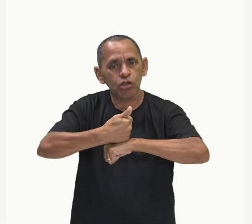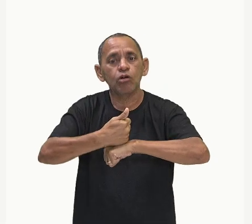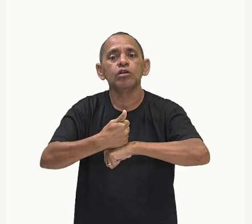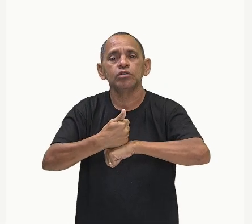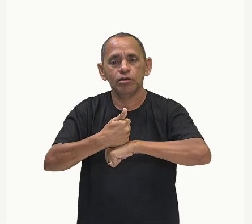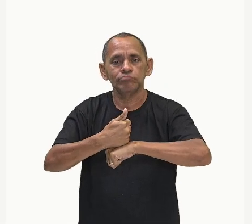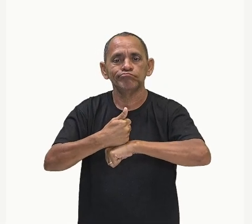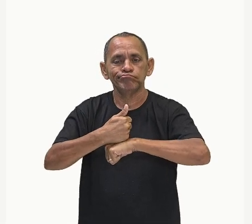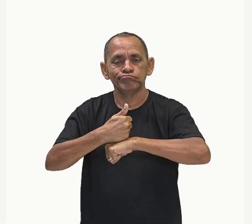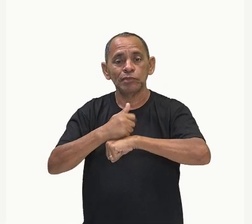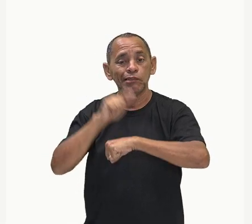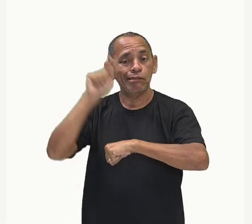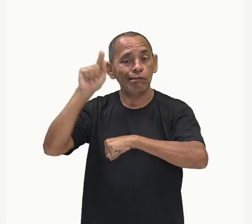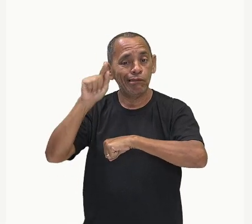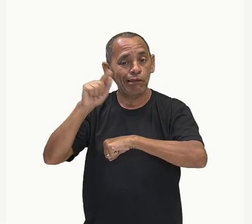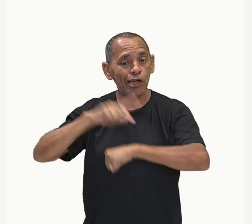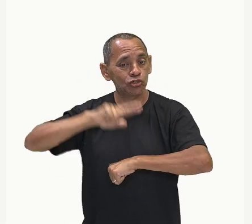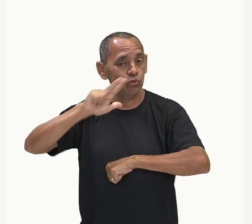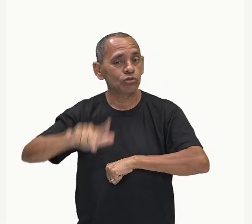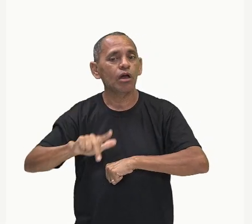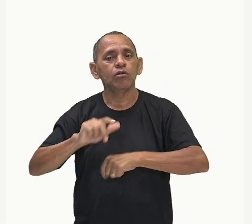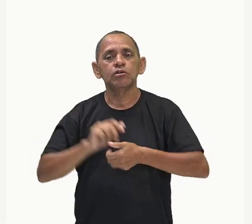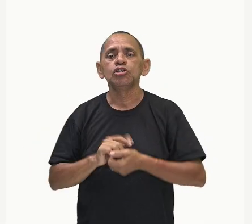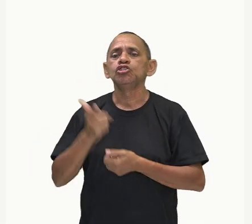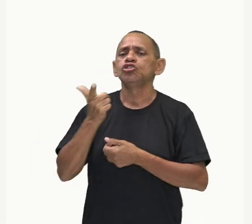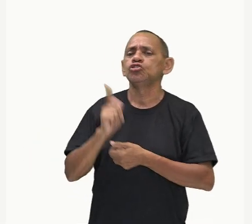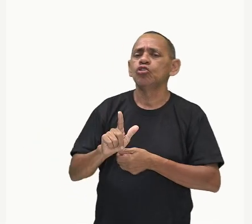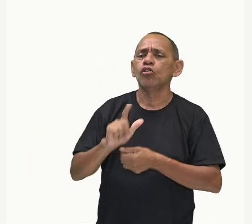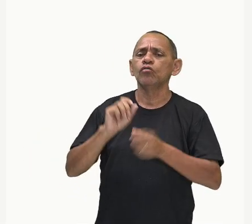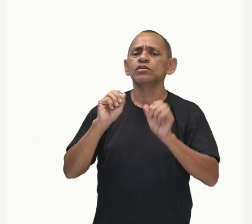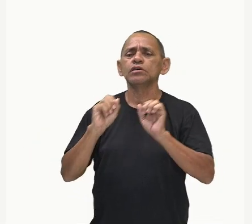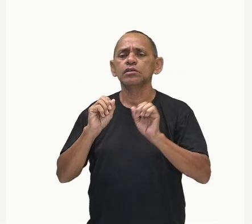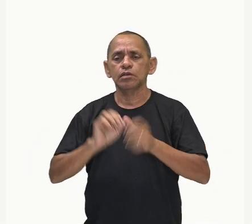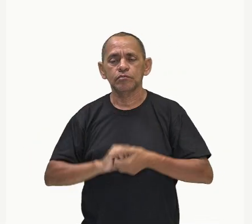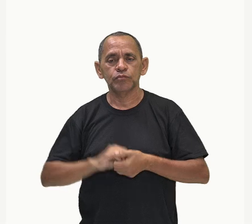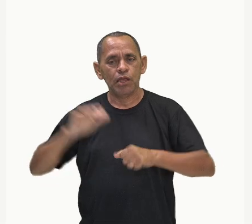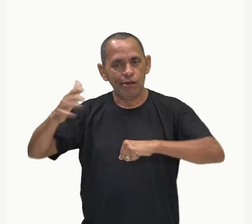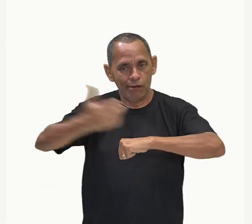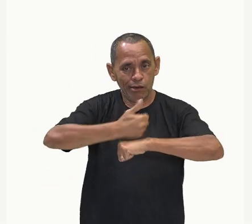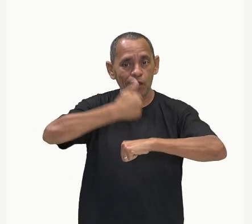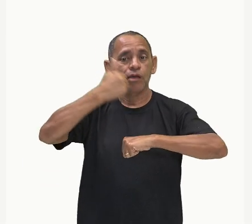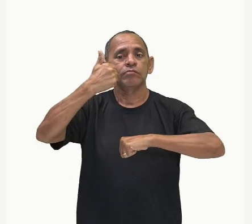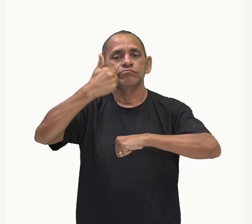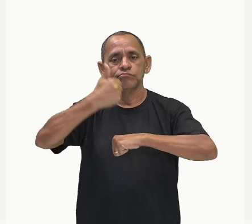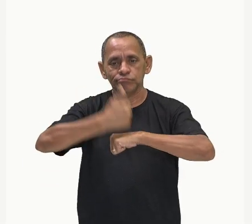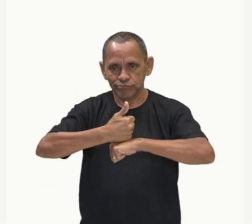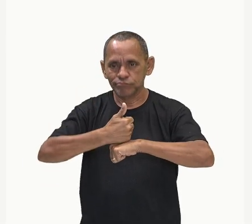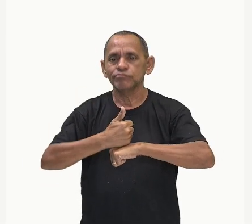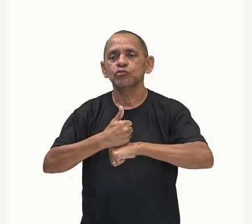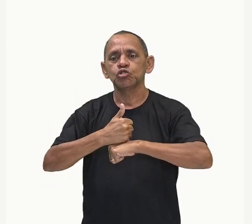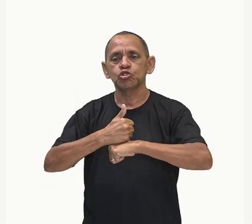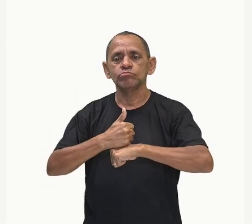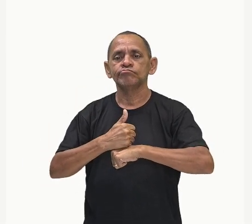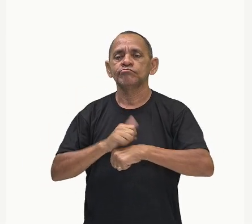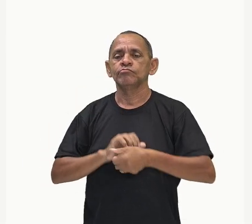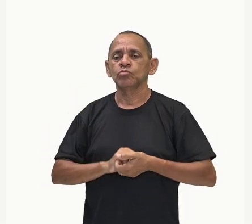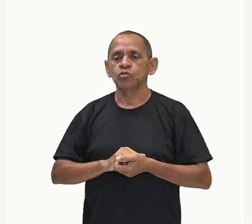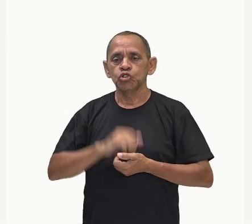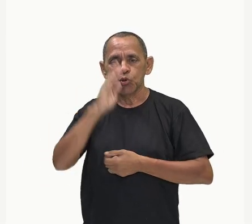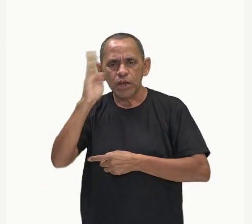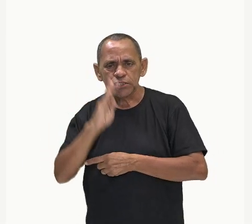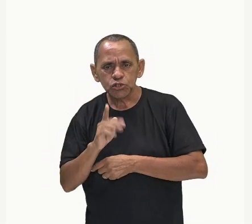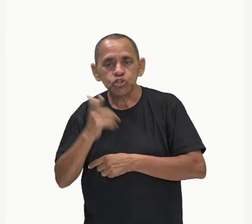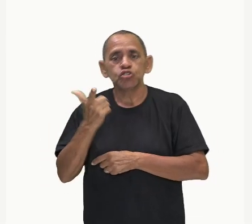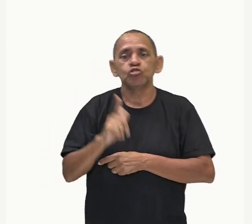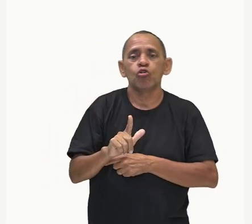de Portugal. Mais uma vez, eles queriam a recolonização do Brasil e também a restauração do